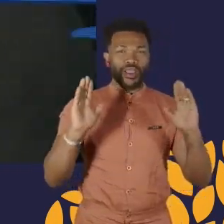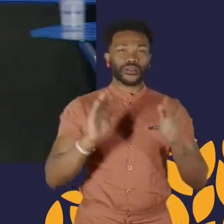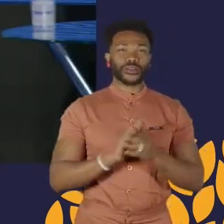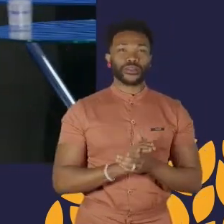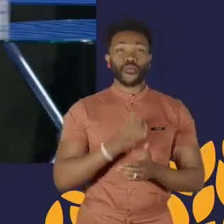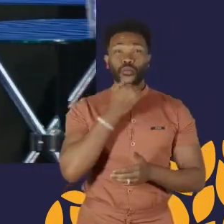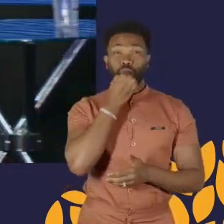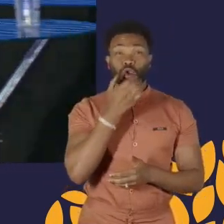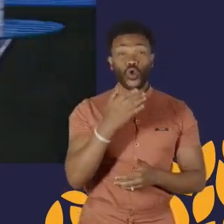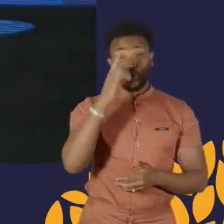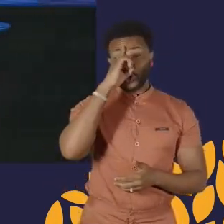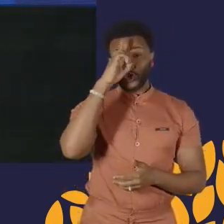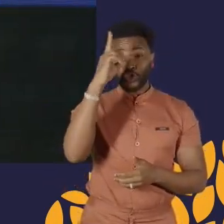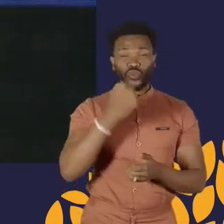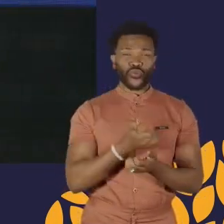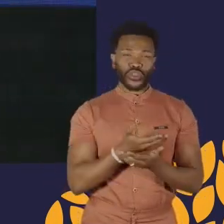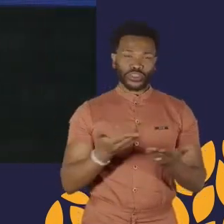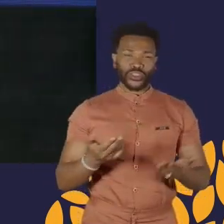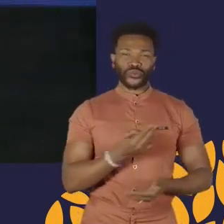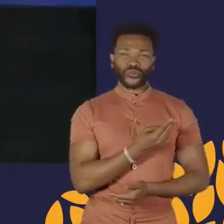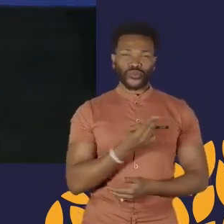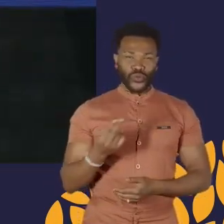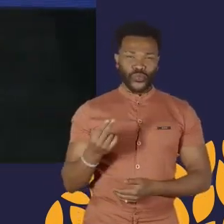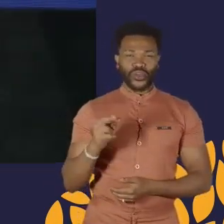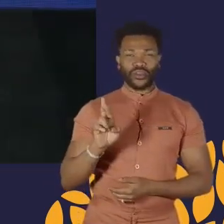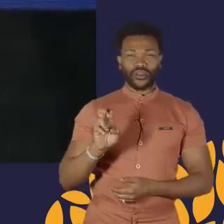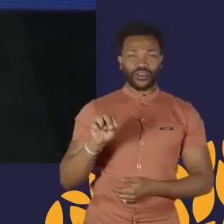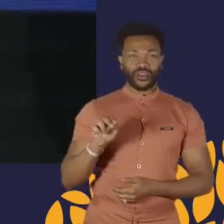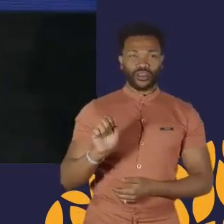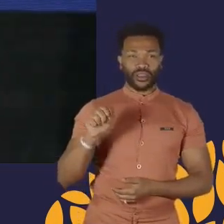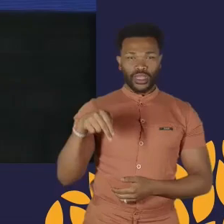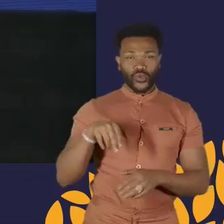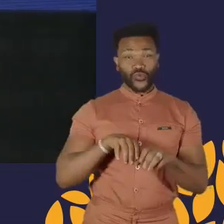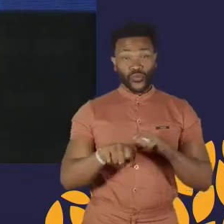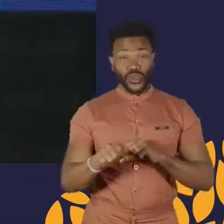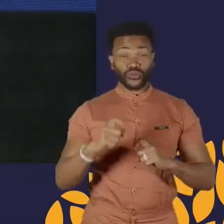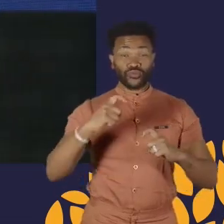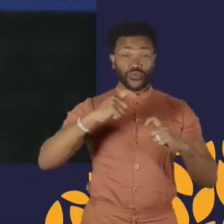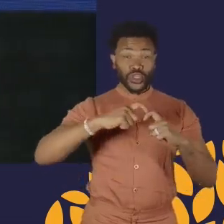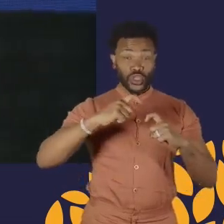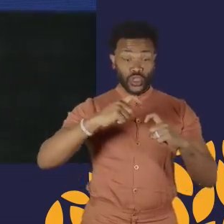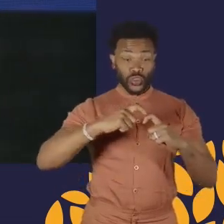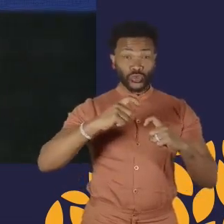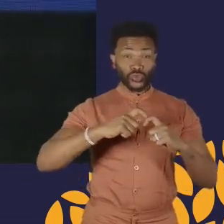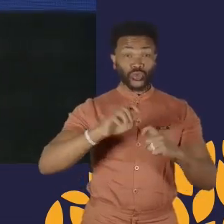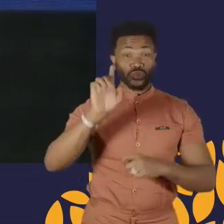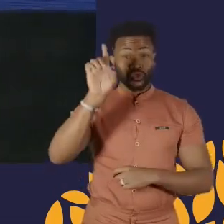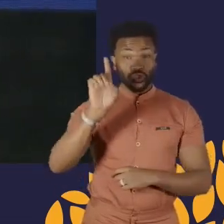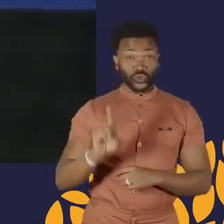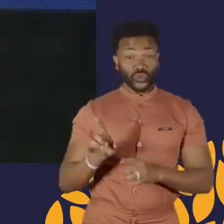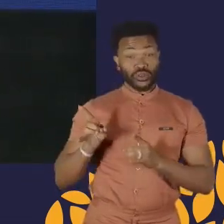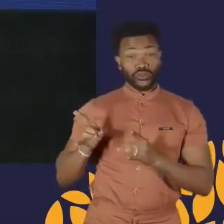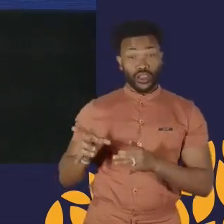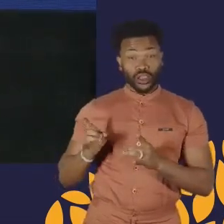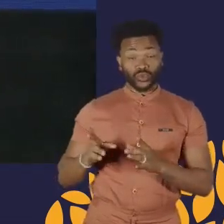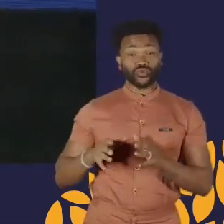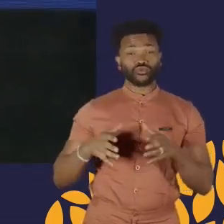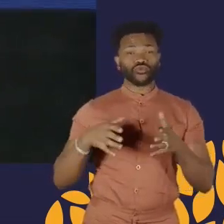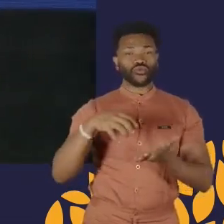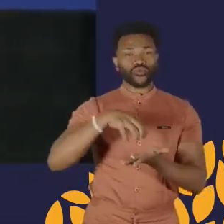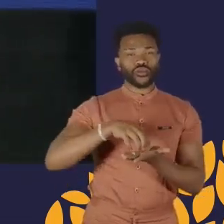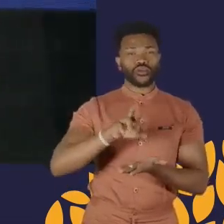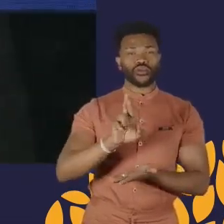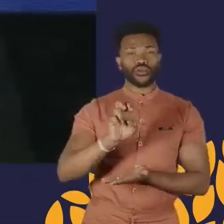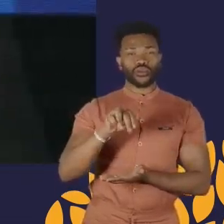Bom dia a todos, então. Eu sou o Dr. Renan Abdallah, eu sou médico, sou diretor técnico da Clínica